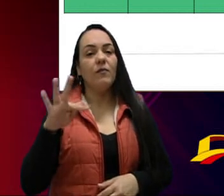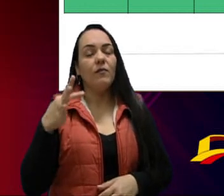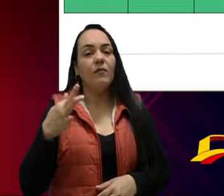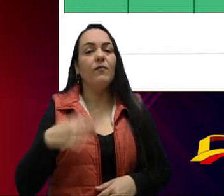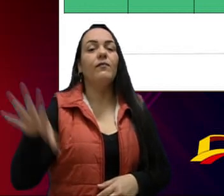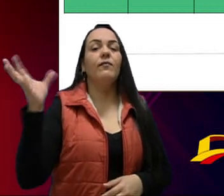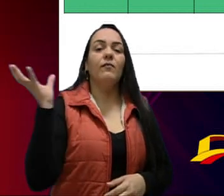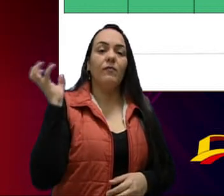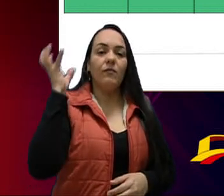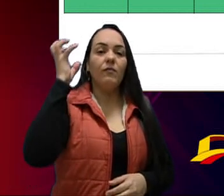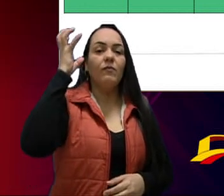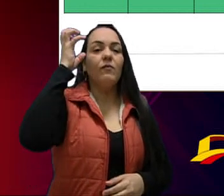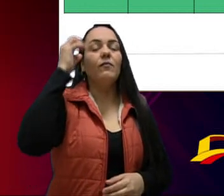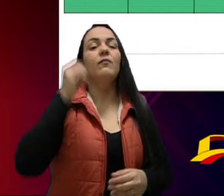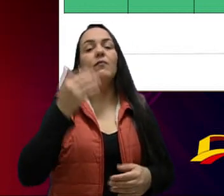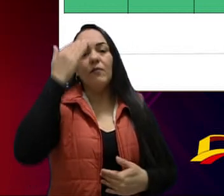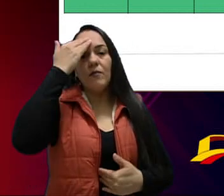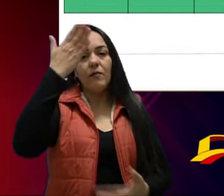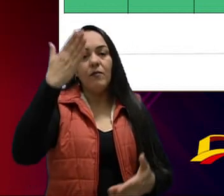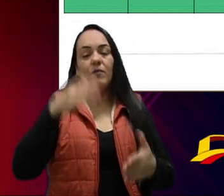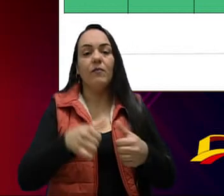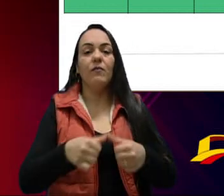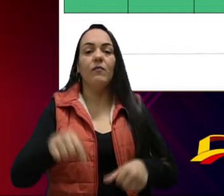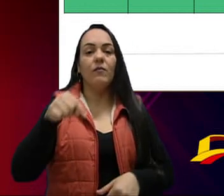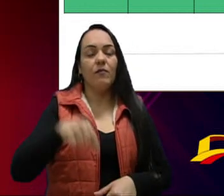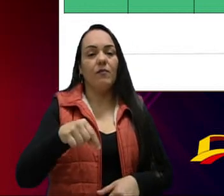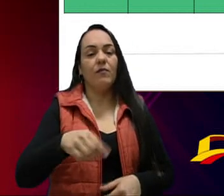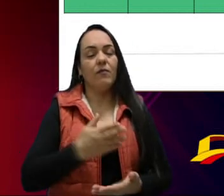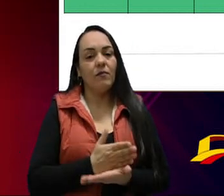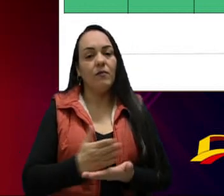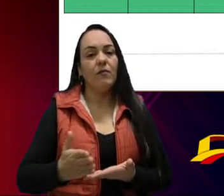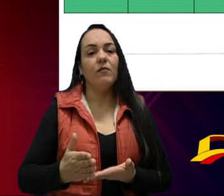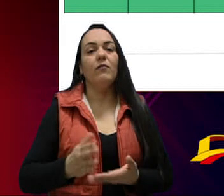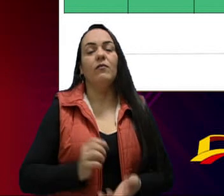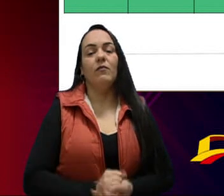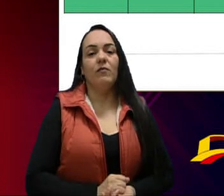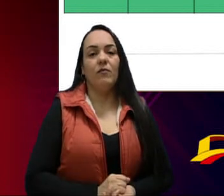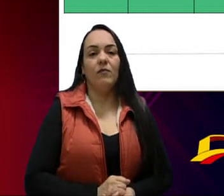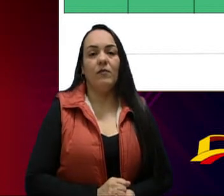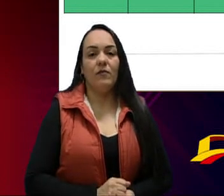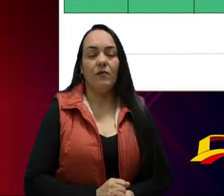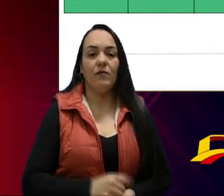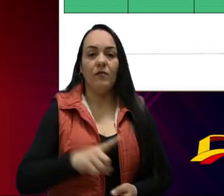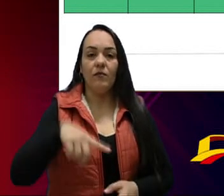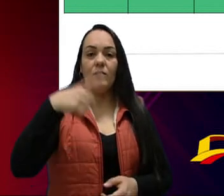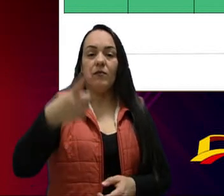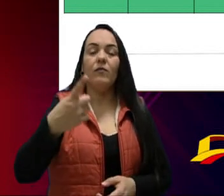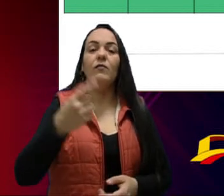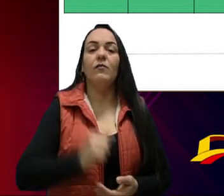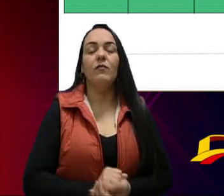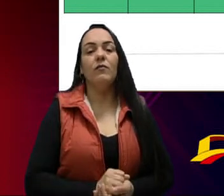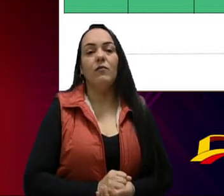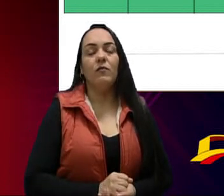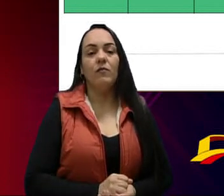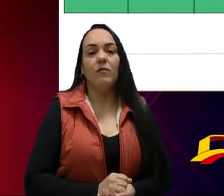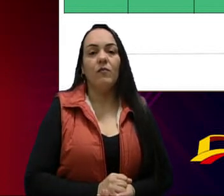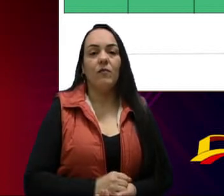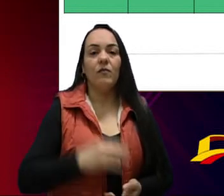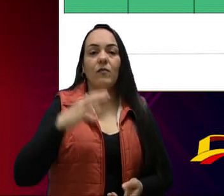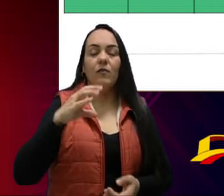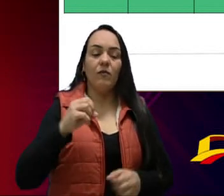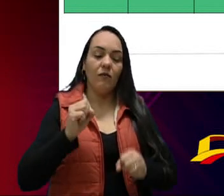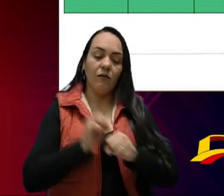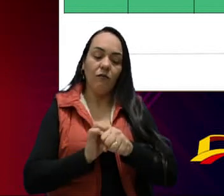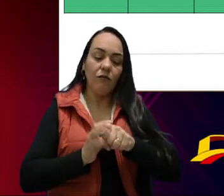fernanda garcia obrigado pela presença dando seguimento o próximo item aqui relacionado ao